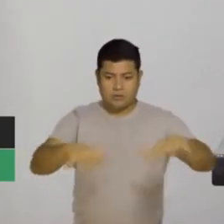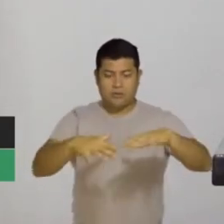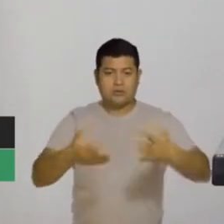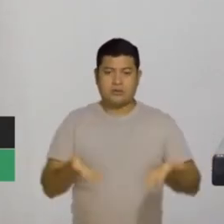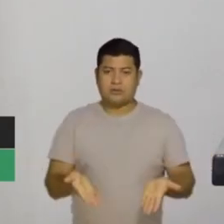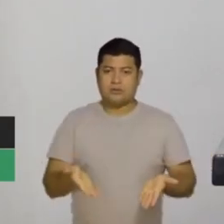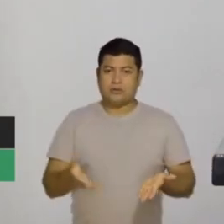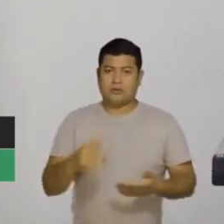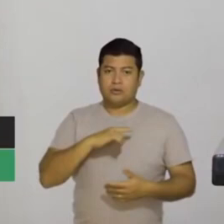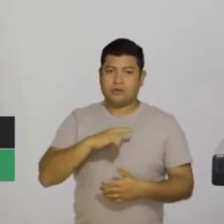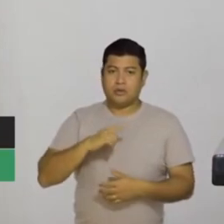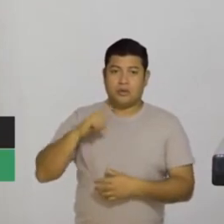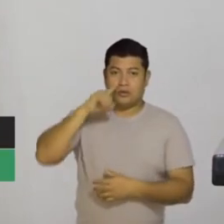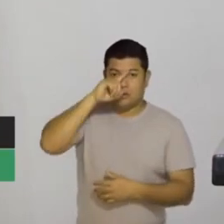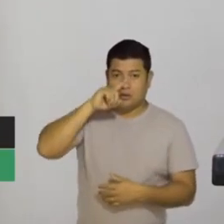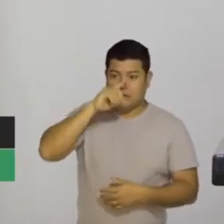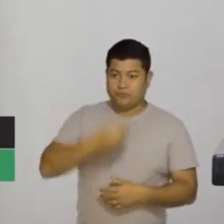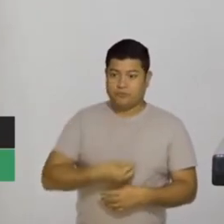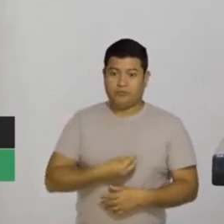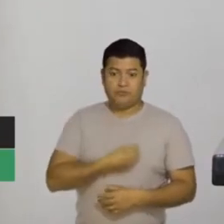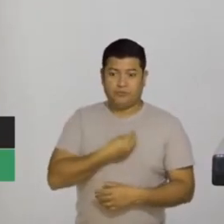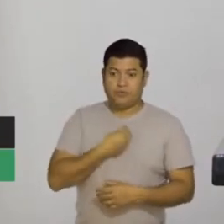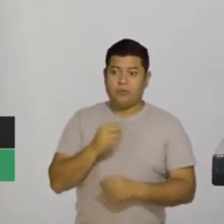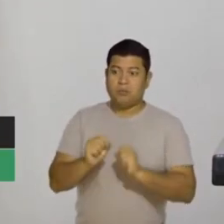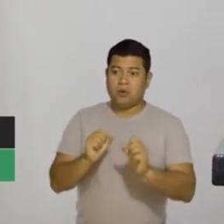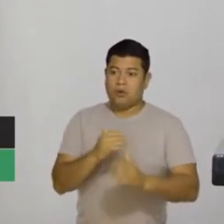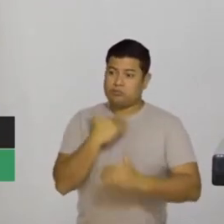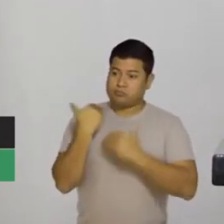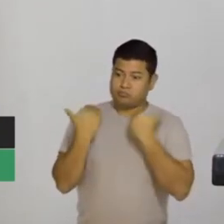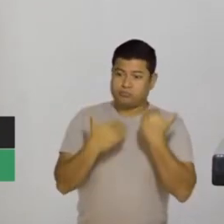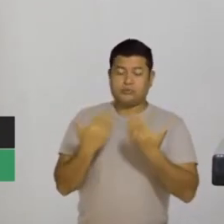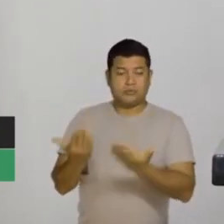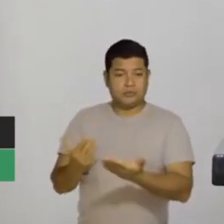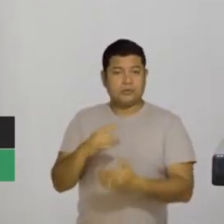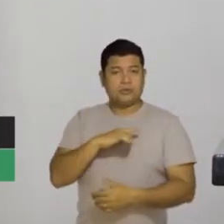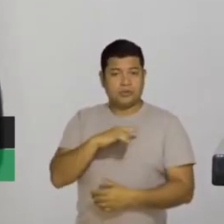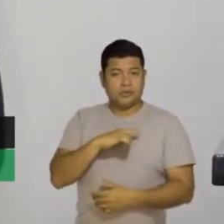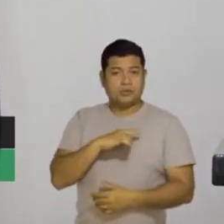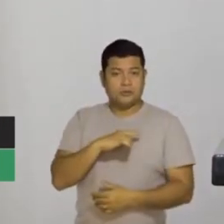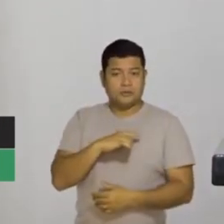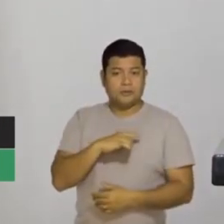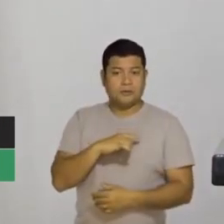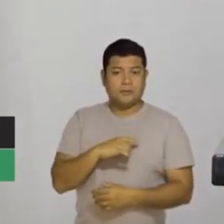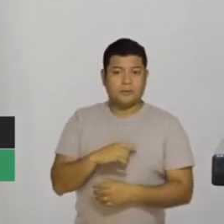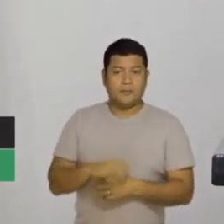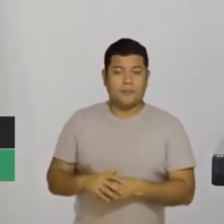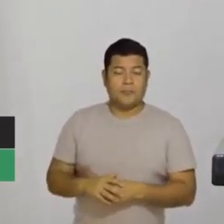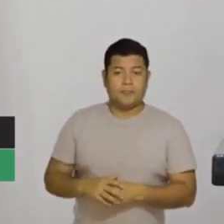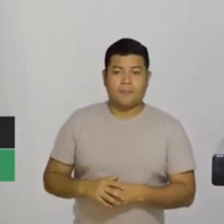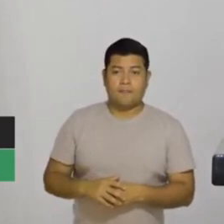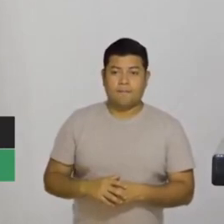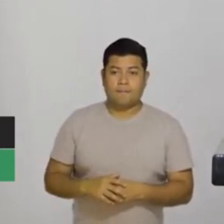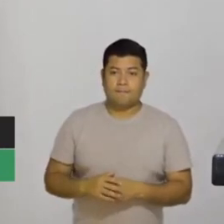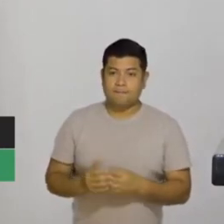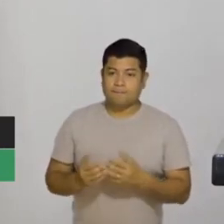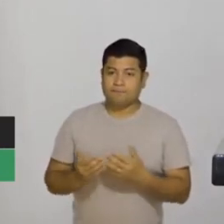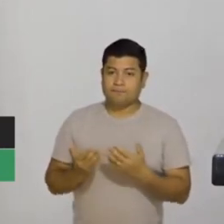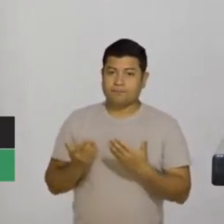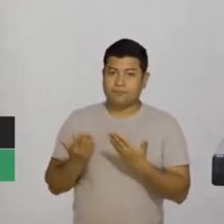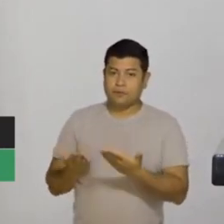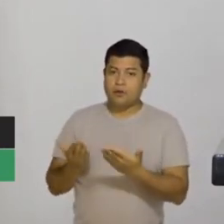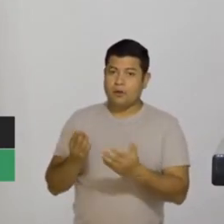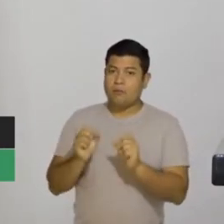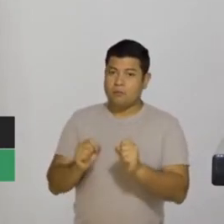situação de risco de vida, risco de vida. Se você tem uma situação de risco de